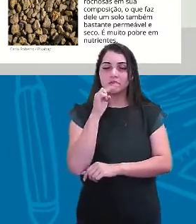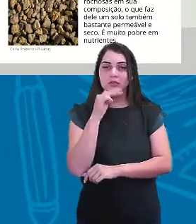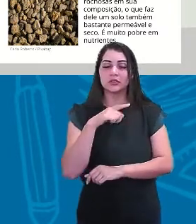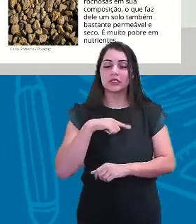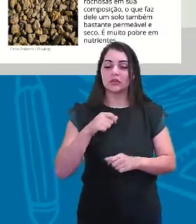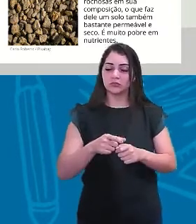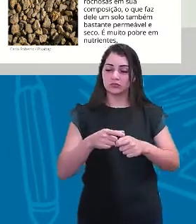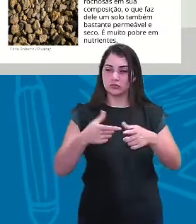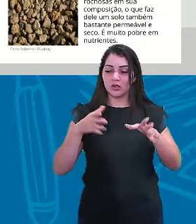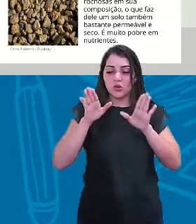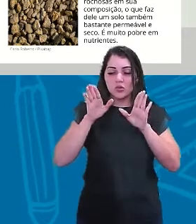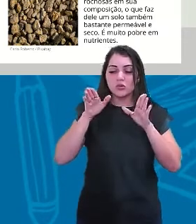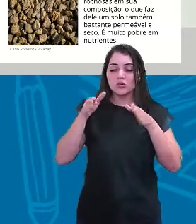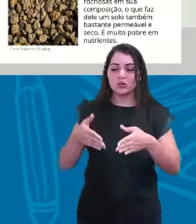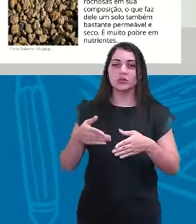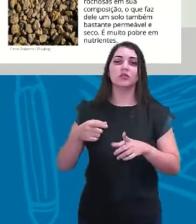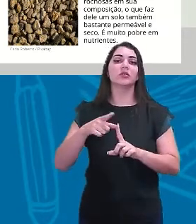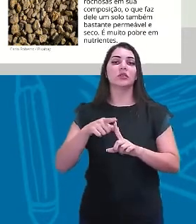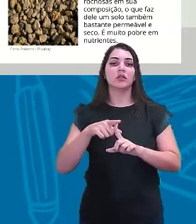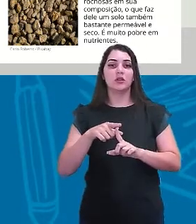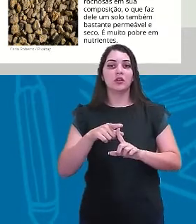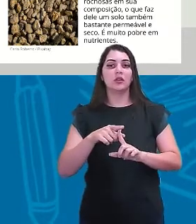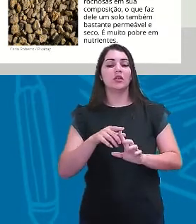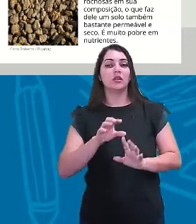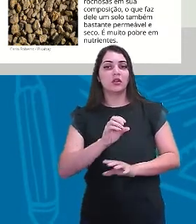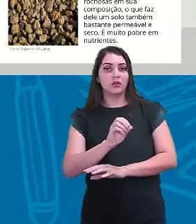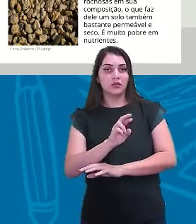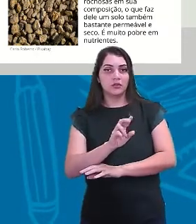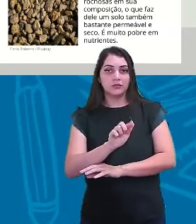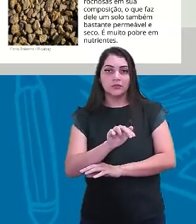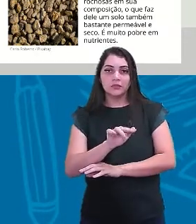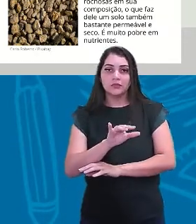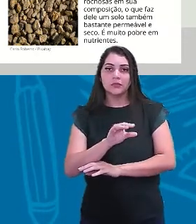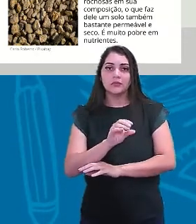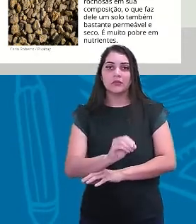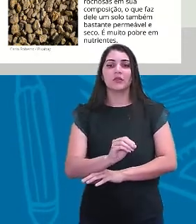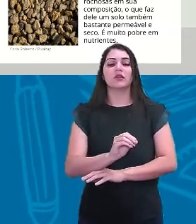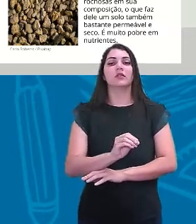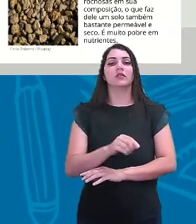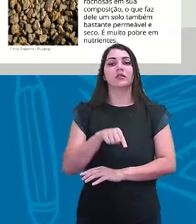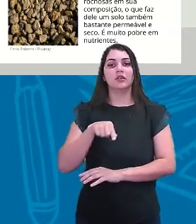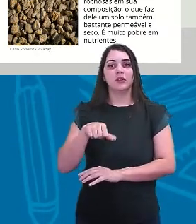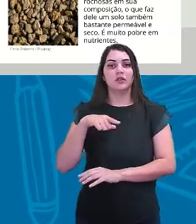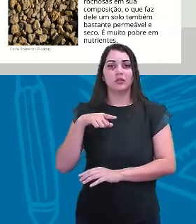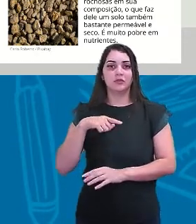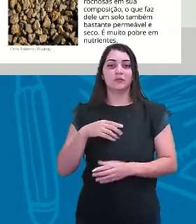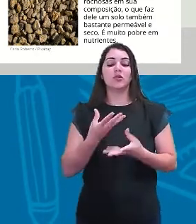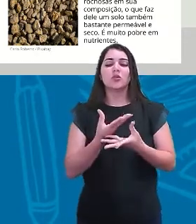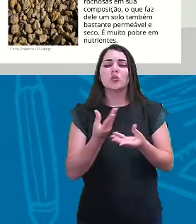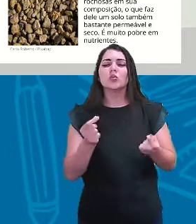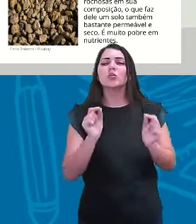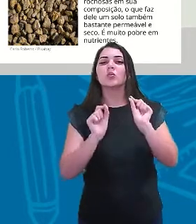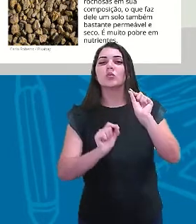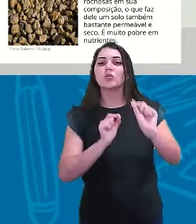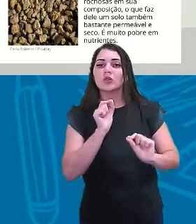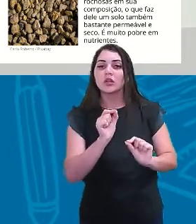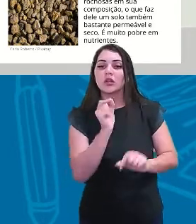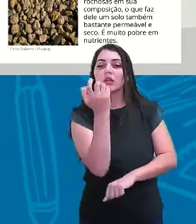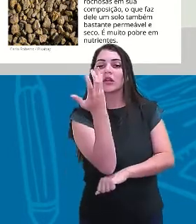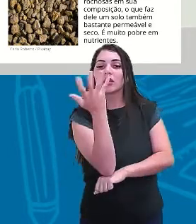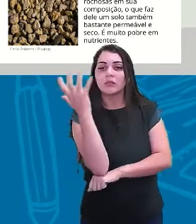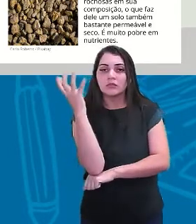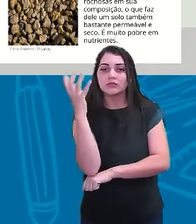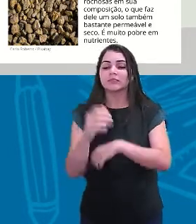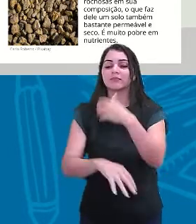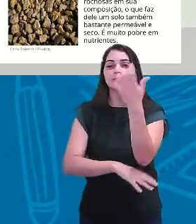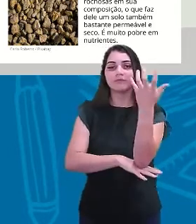de material orgânico. Ele é muito nutriente. Se ele é muito nutriente, ele serve muito para quê? Para as